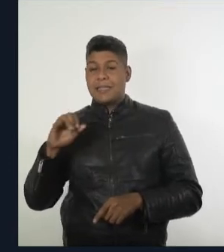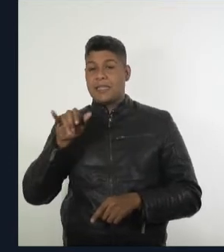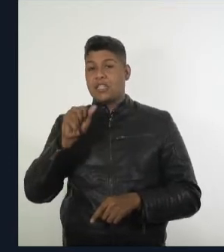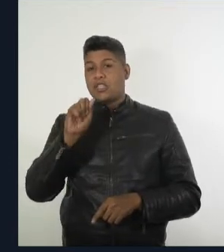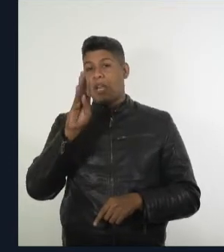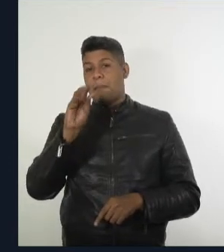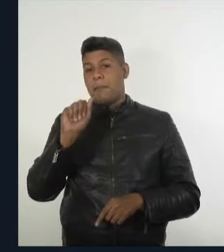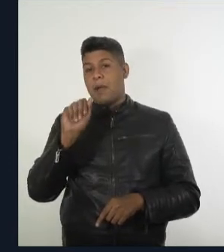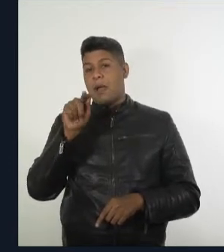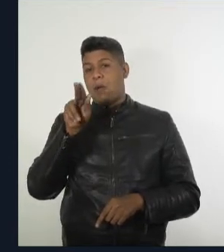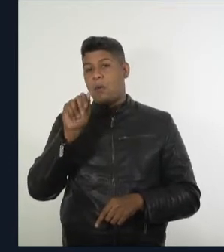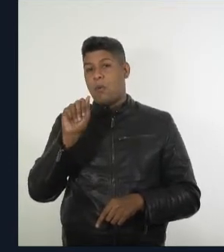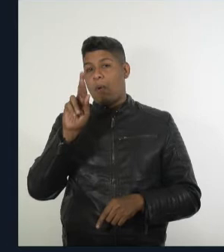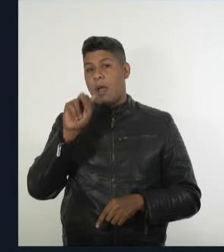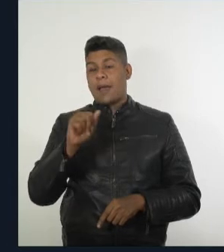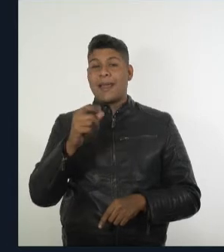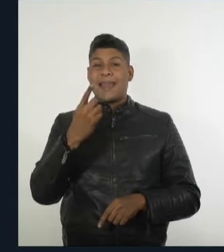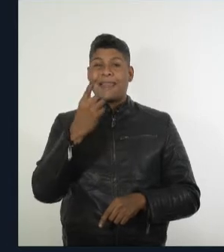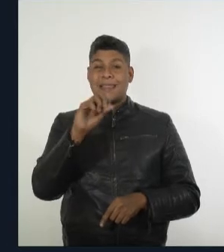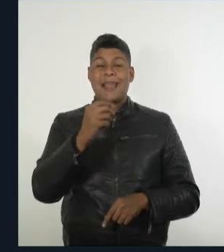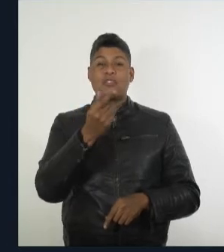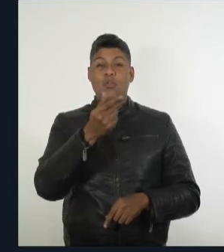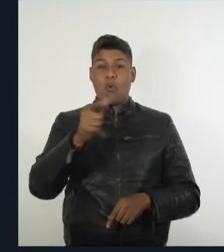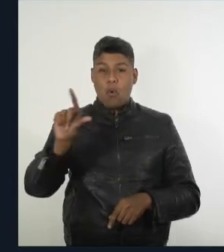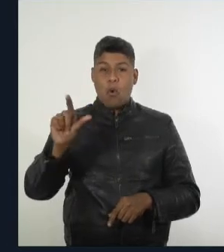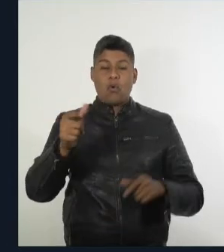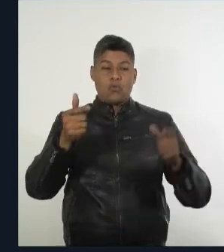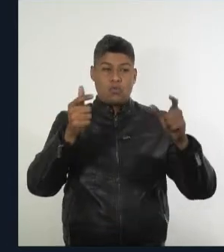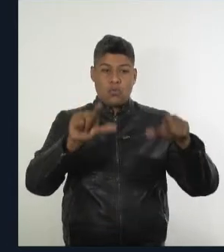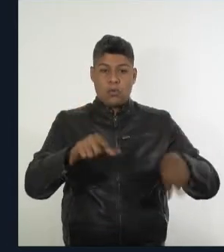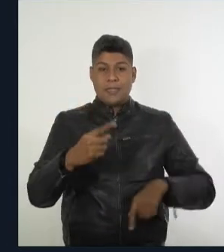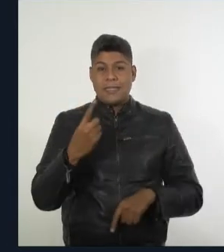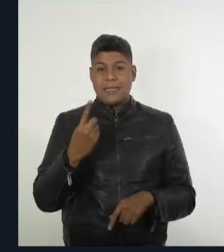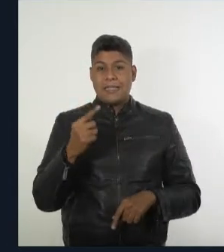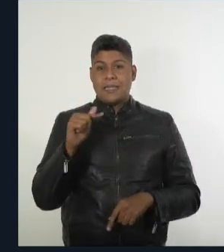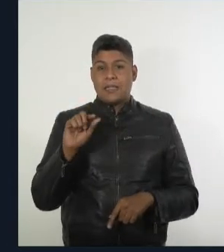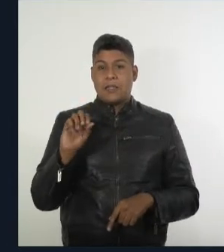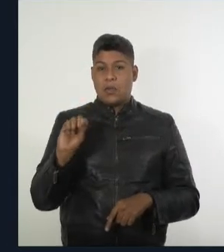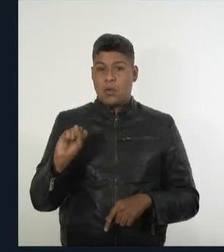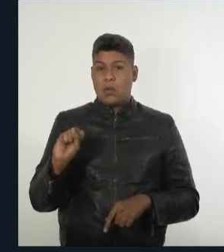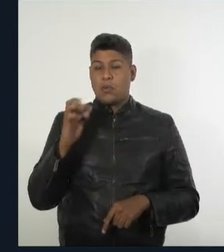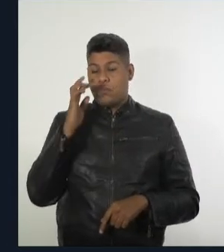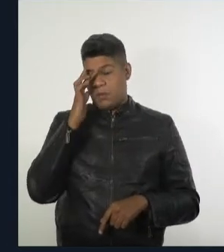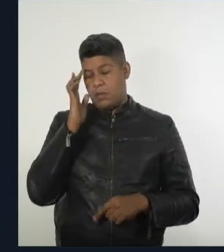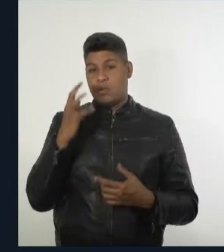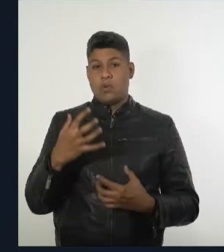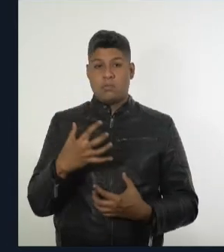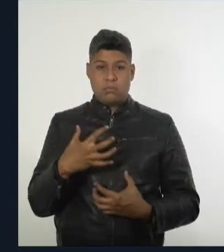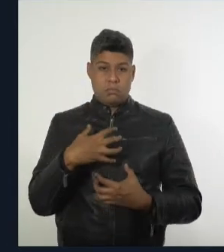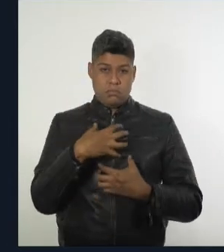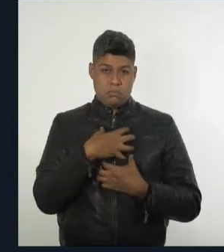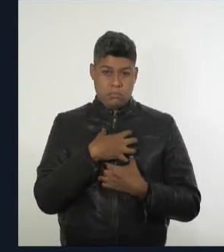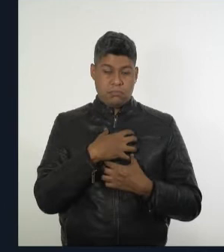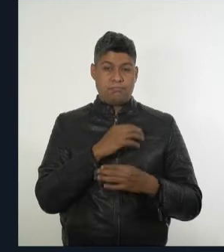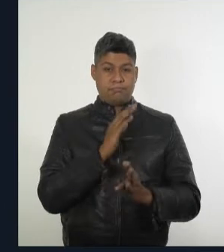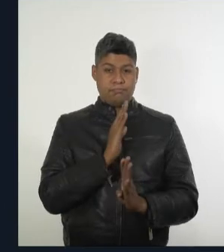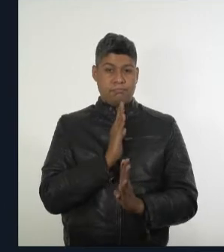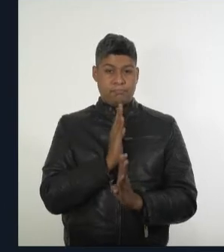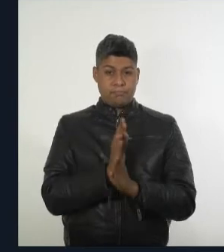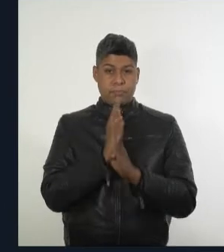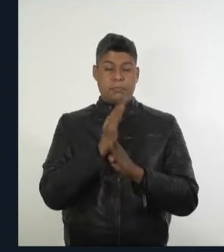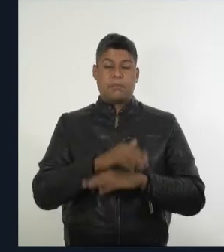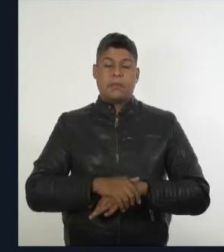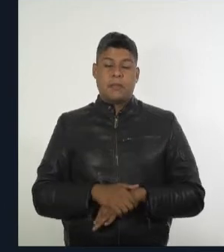10 nos outros terminais. Foram 178 pessoas sintomáticas que foram